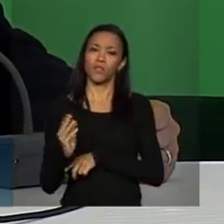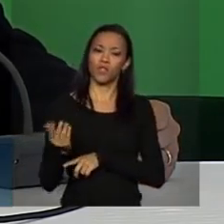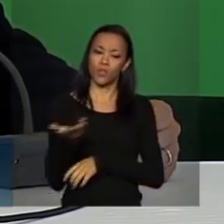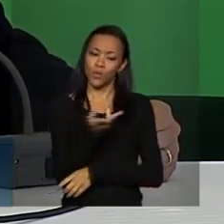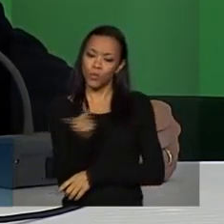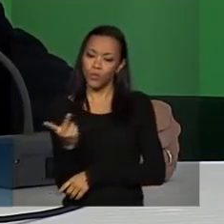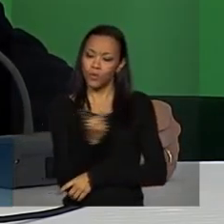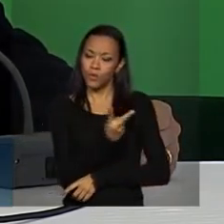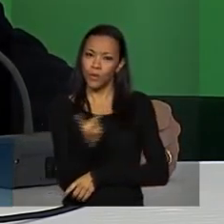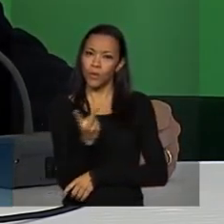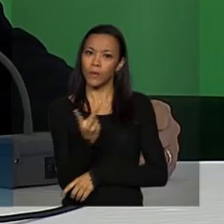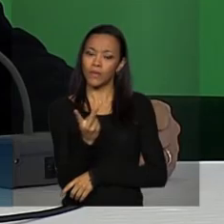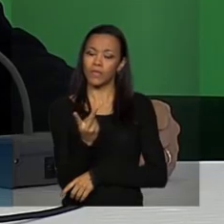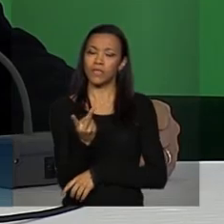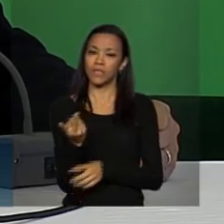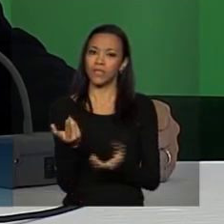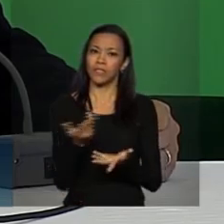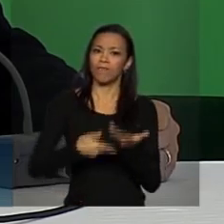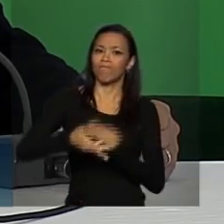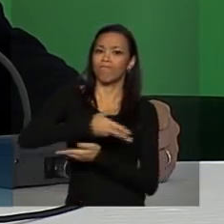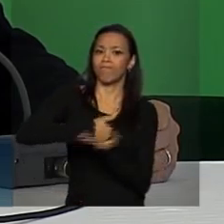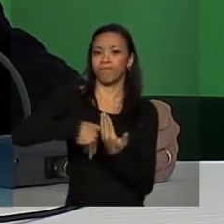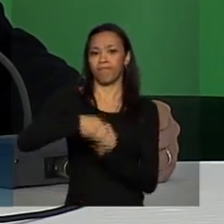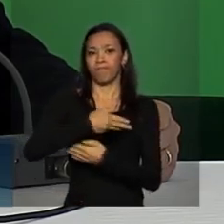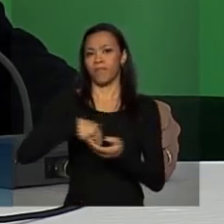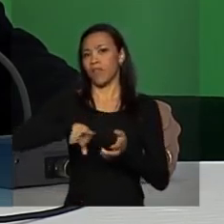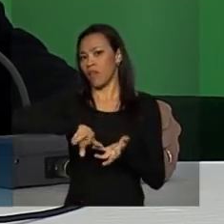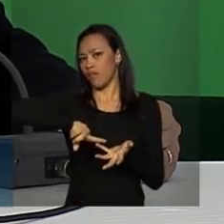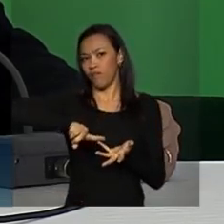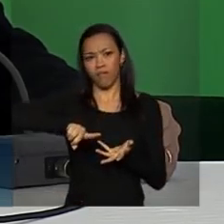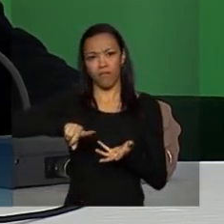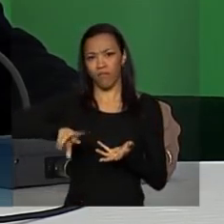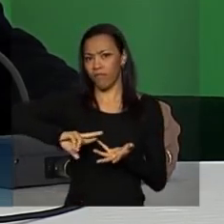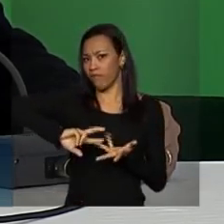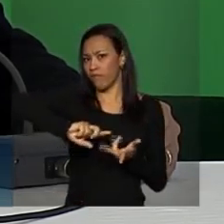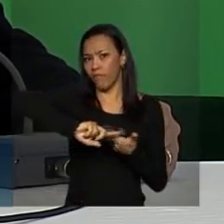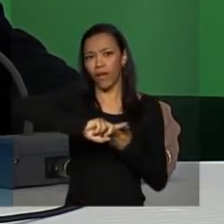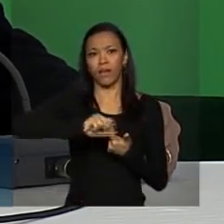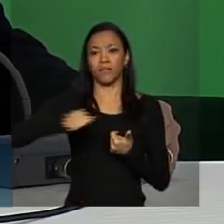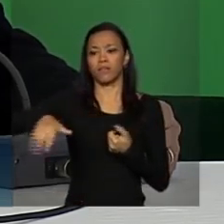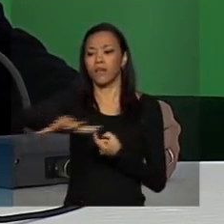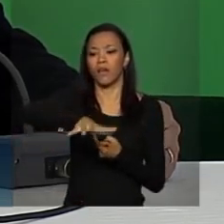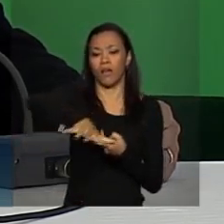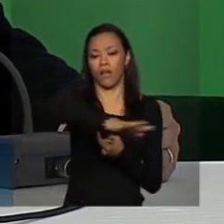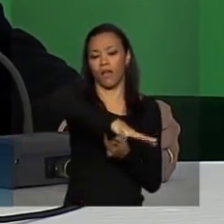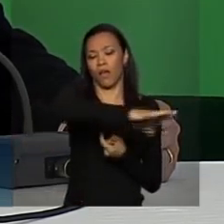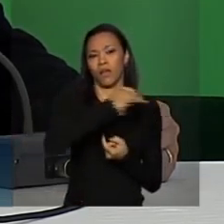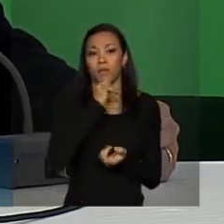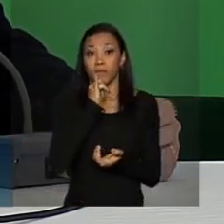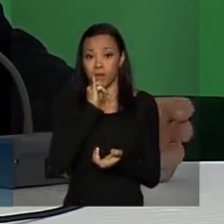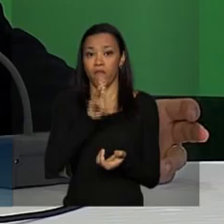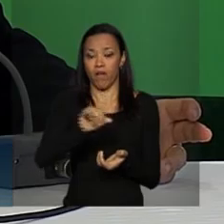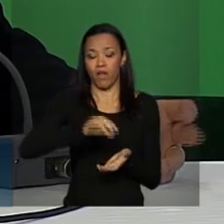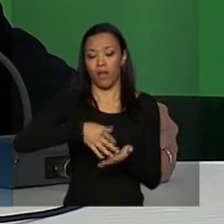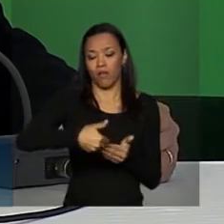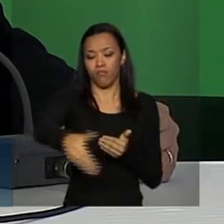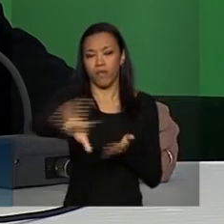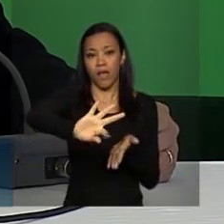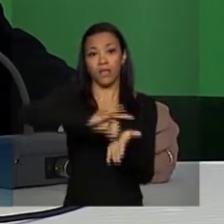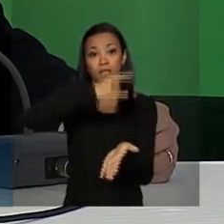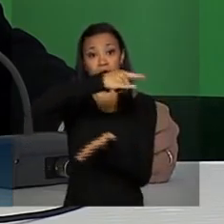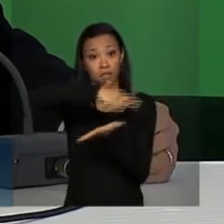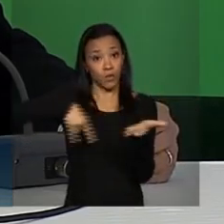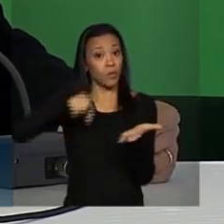relação com o México em diversos campos, né? Já na visita, nós vamos ter a assinatura, por exemplo, de um acordo de